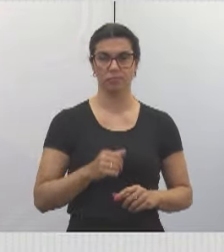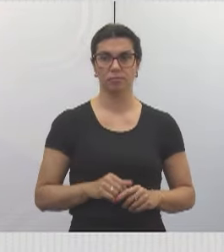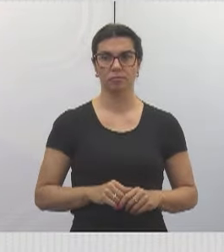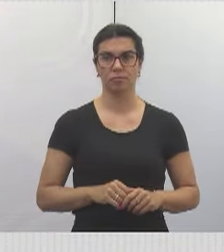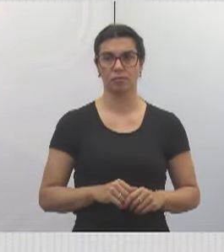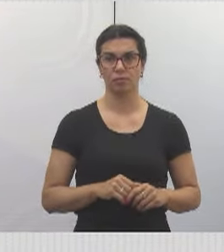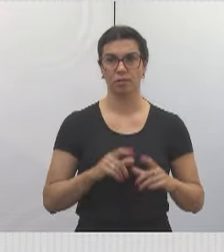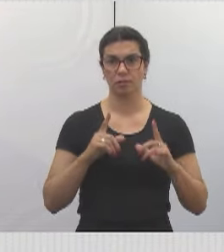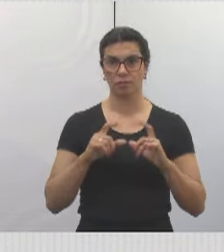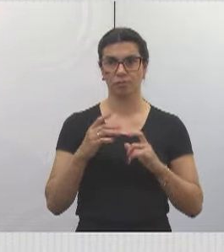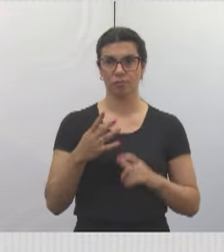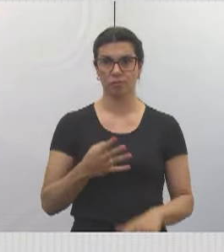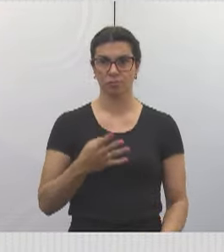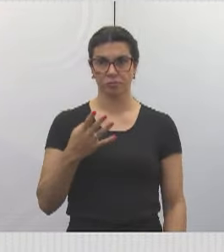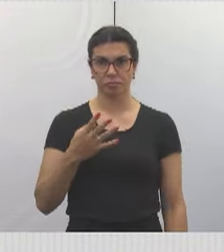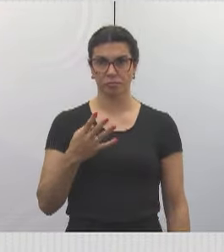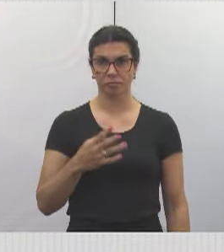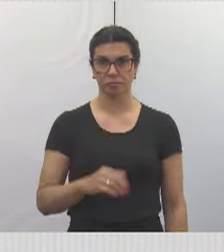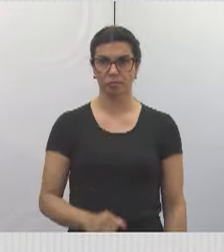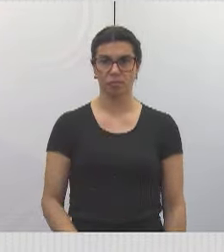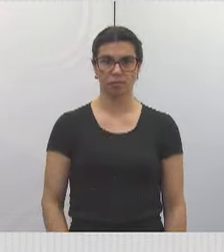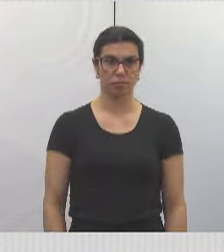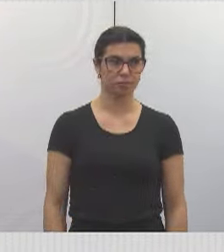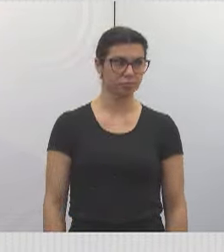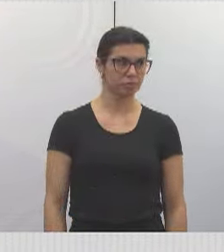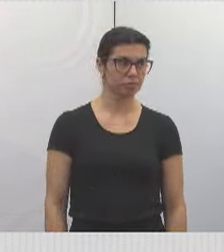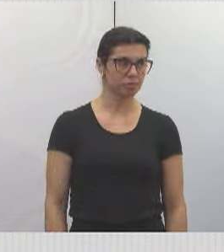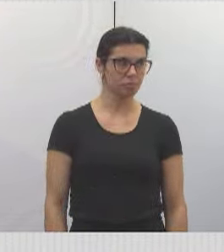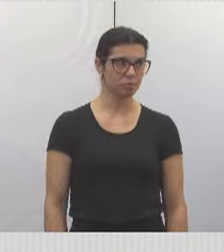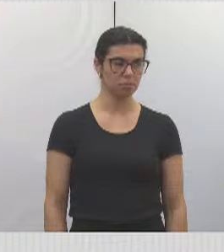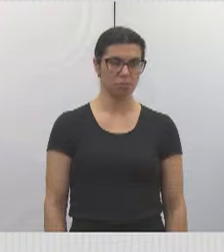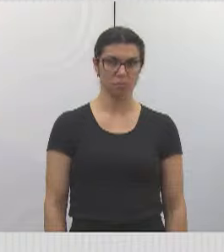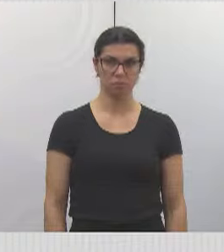A foto 4, né?